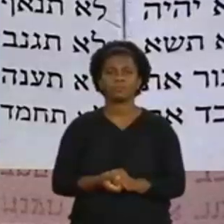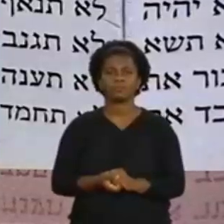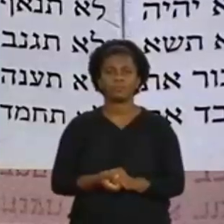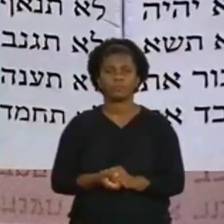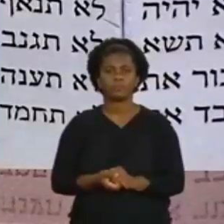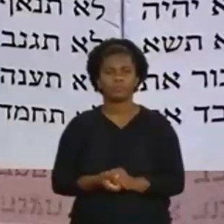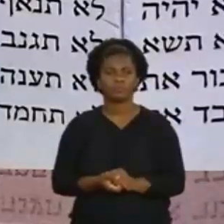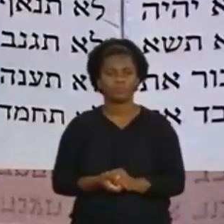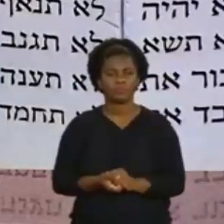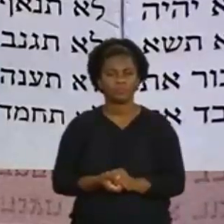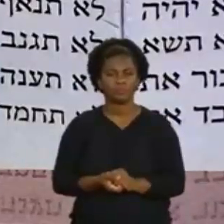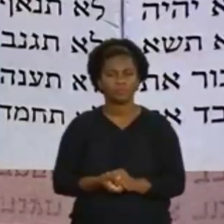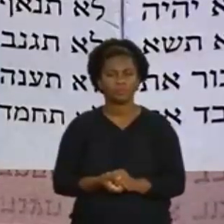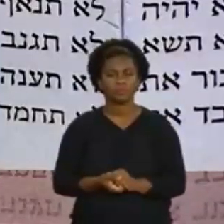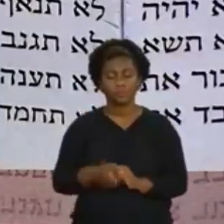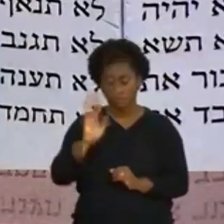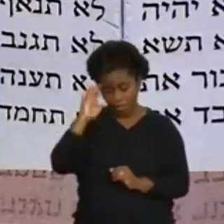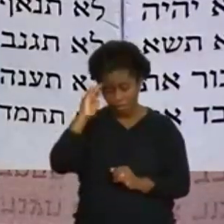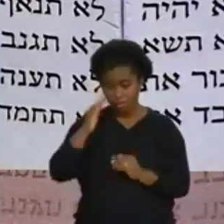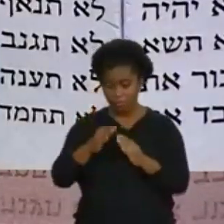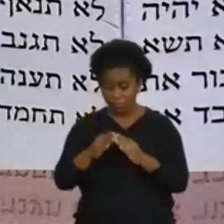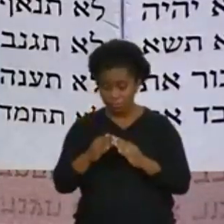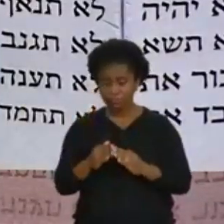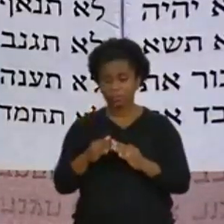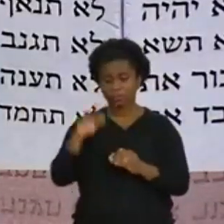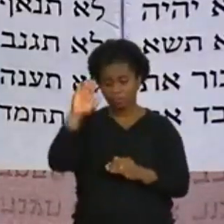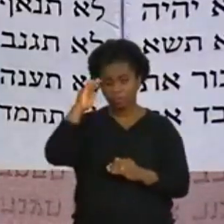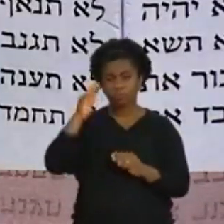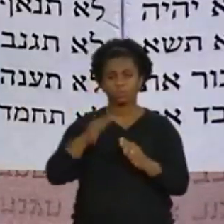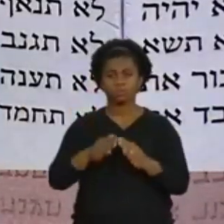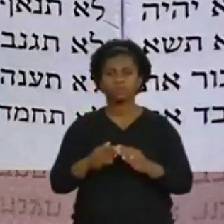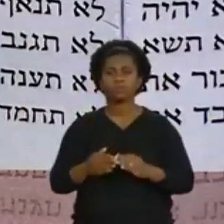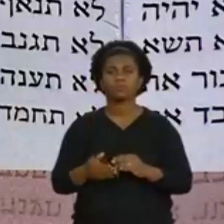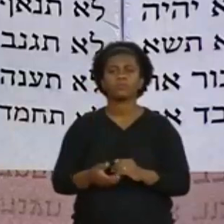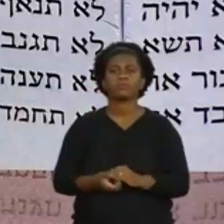Escute isso, por favor. Escute.